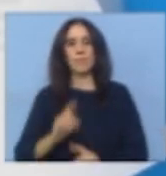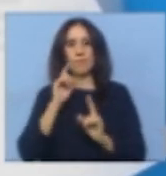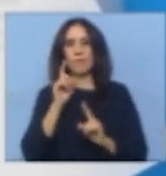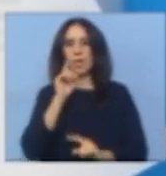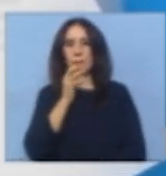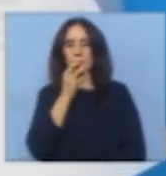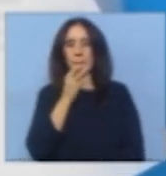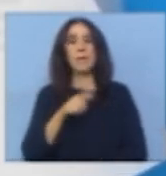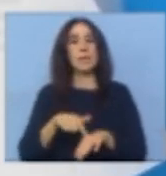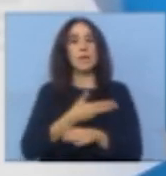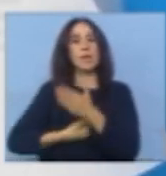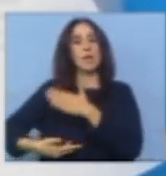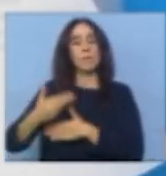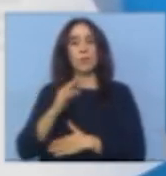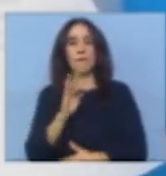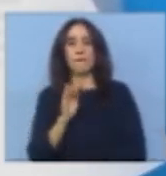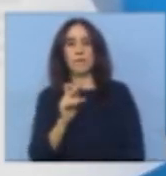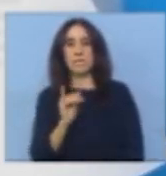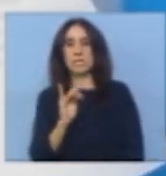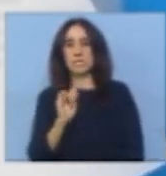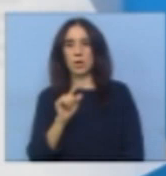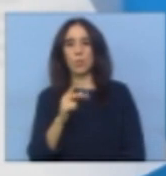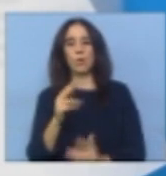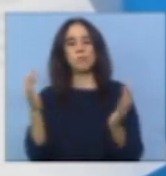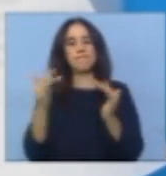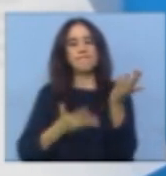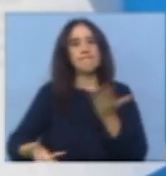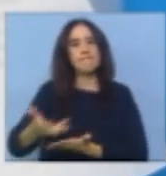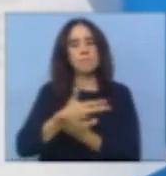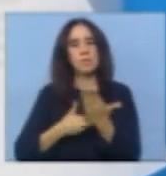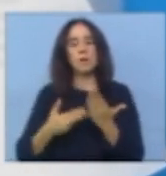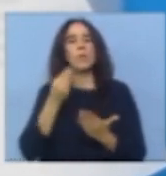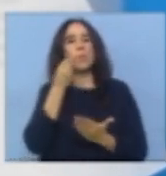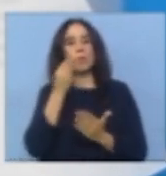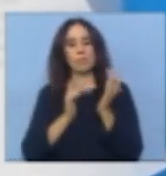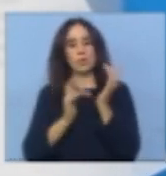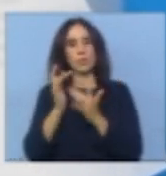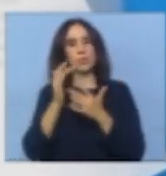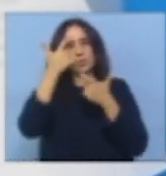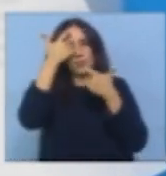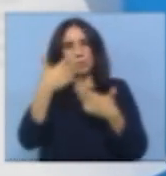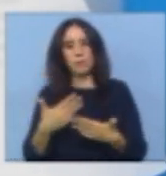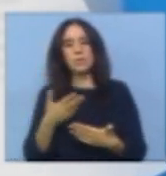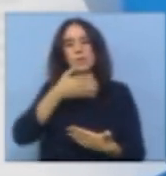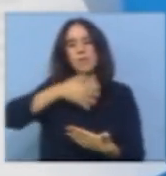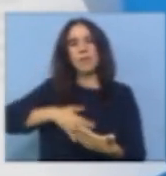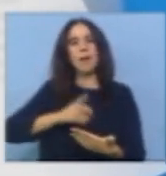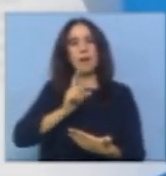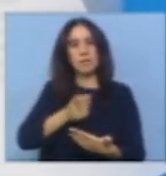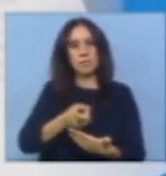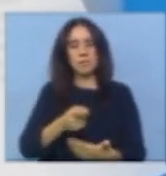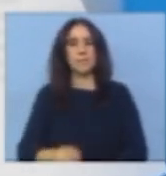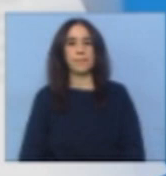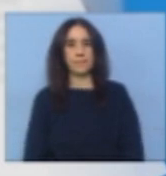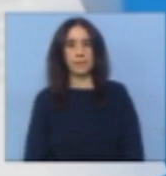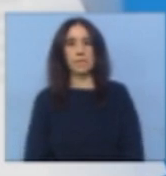Naquele tempo, os fariseus reuniram-se para deliberar sobre a maneira de surpreender Jesus no que dissesse. Enviaram-lhe